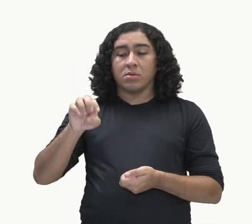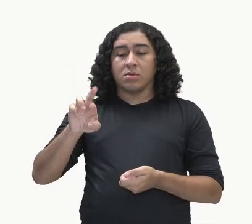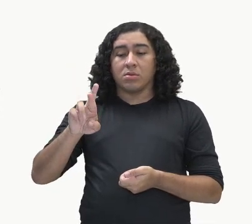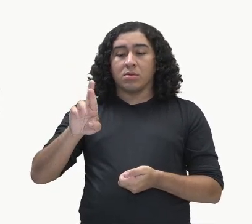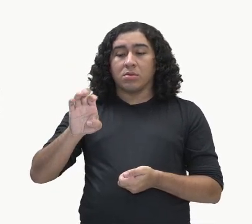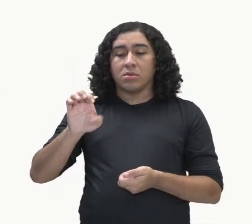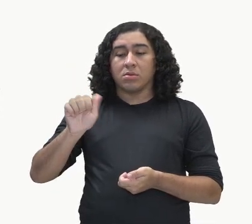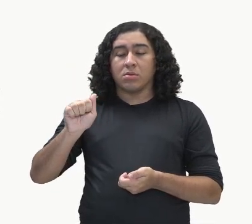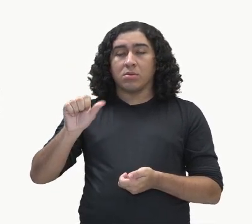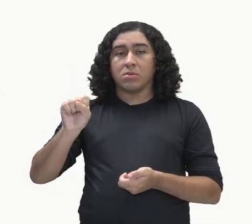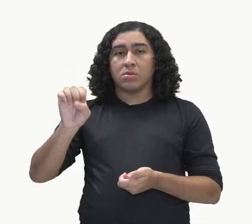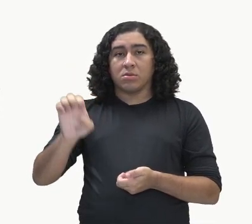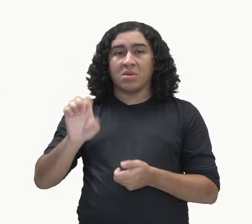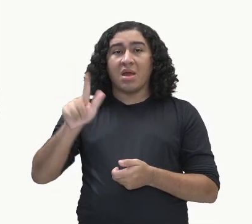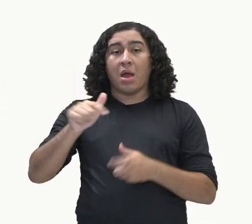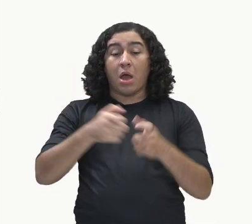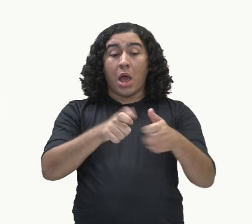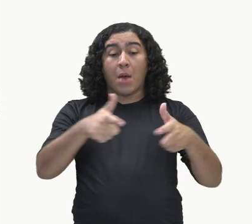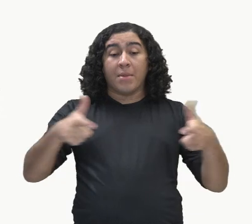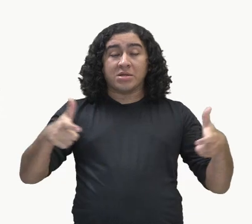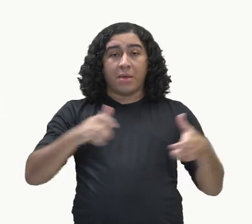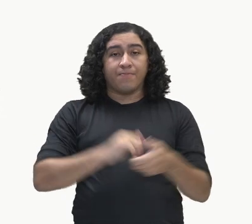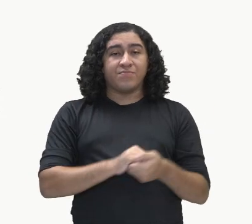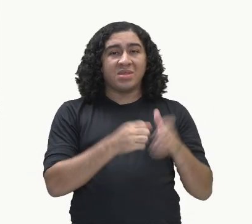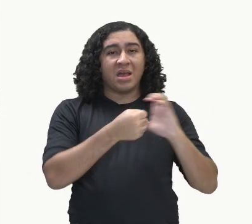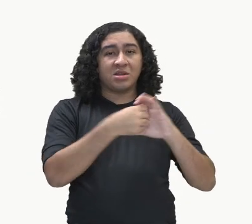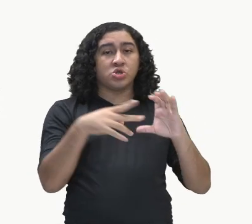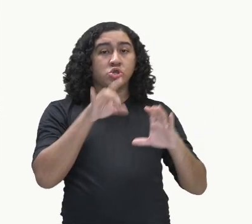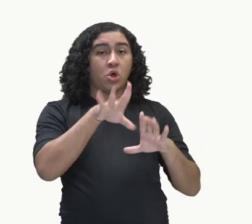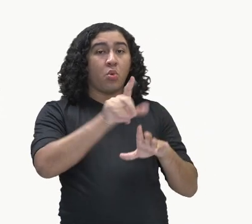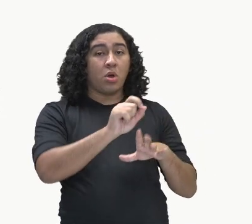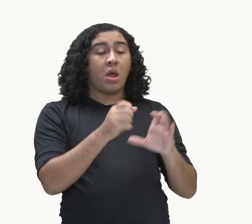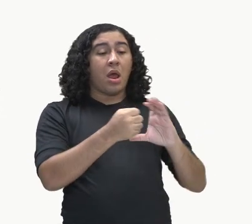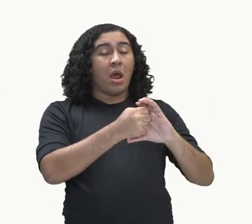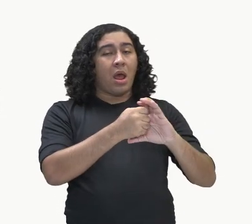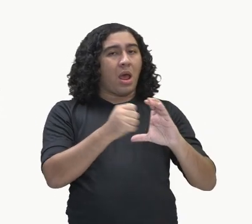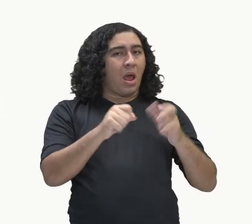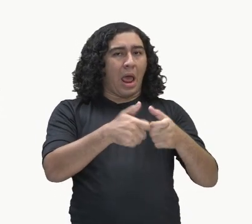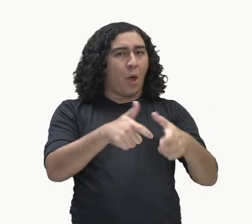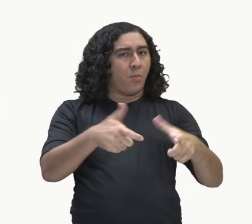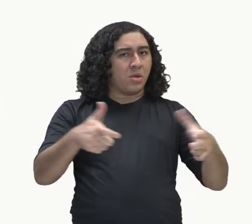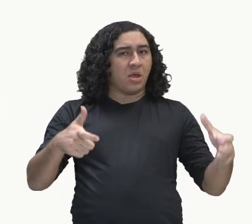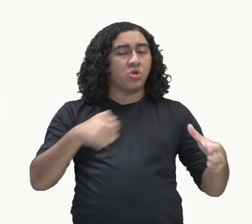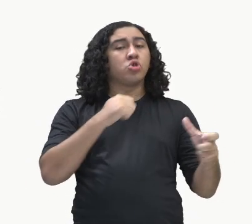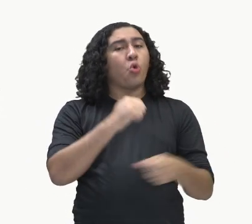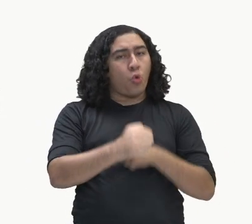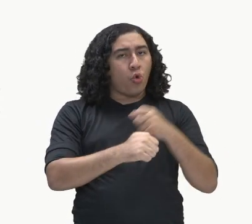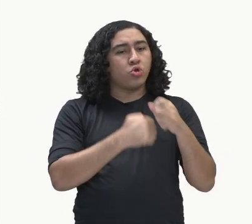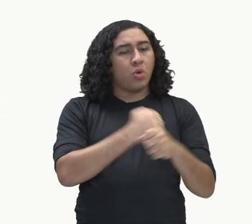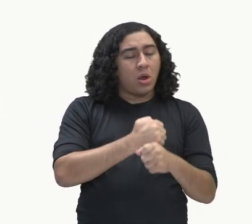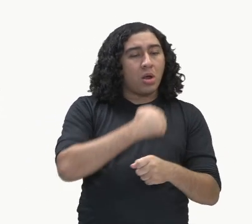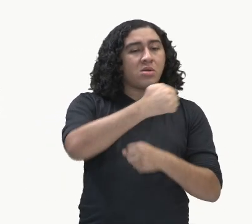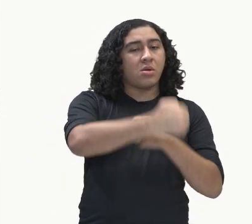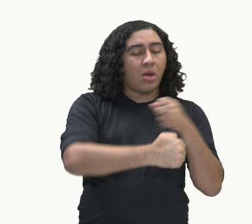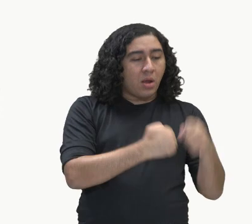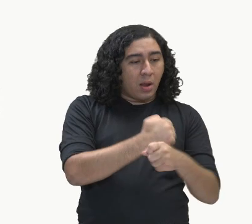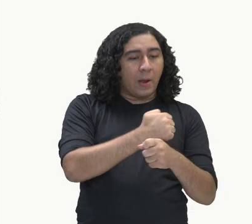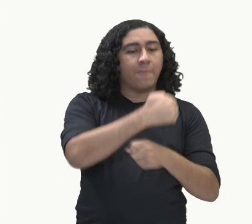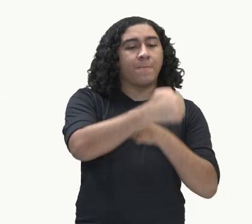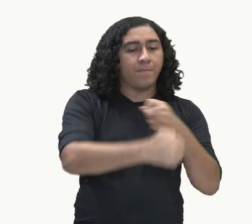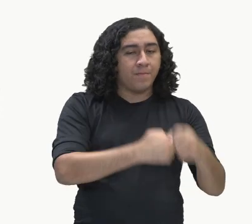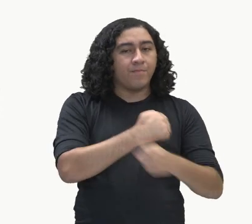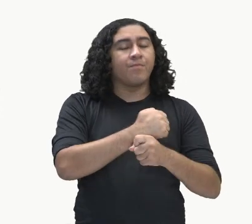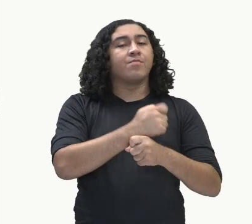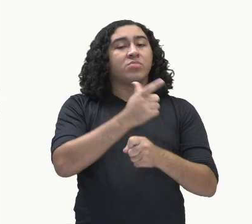a característica desses grupos é só aumentar mesmo. A cada ano que passa, esses grupos vão